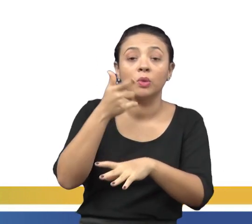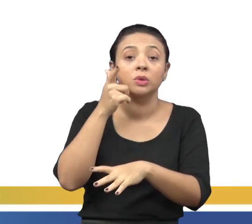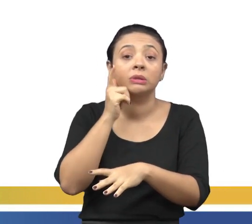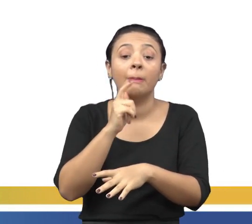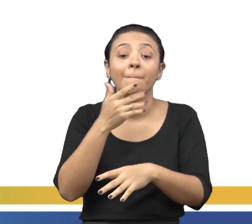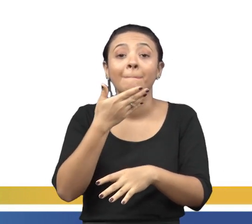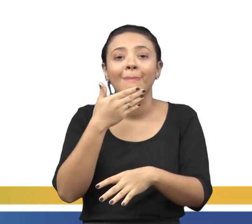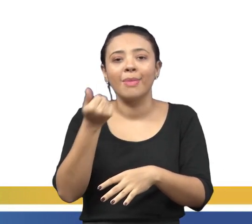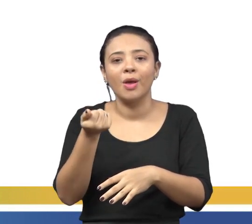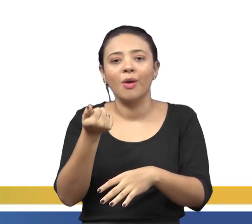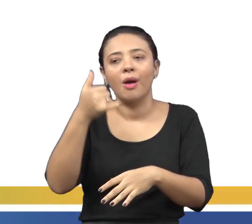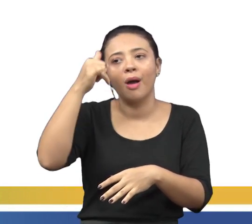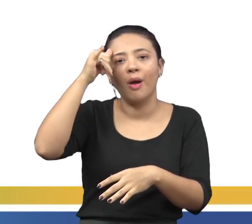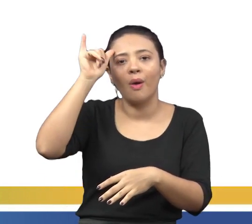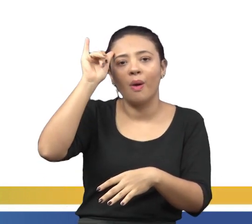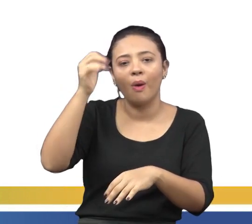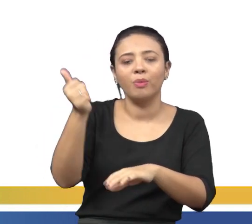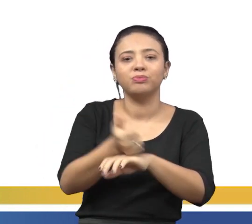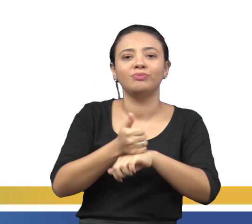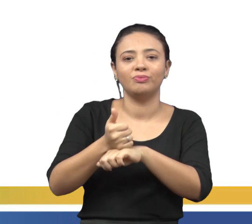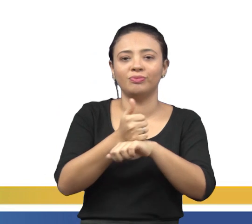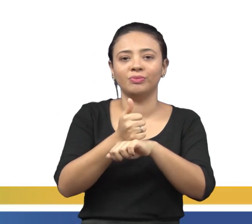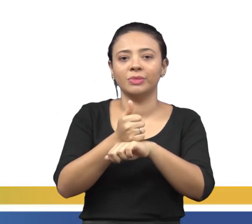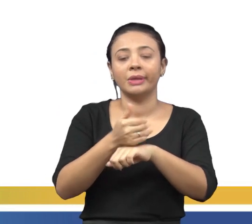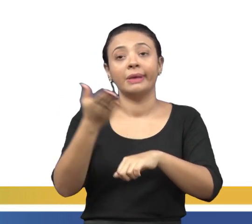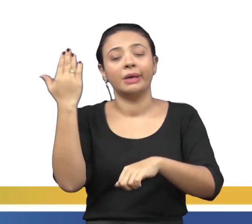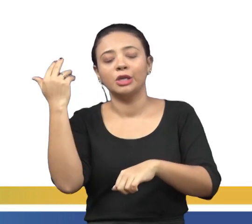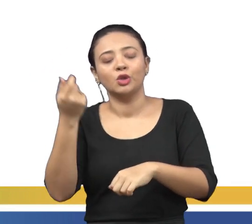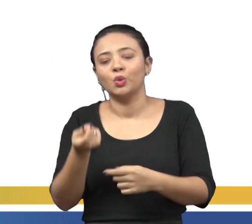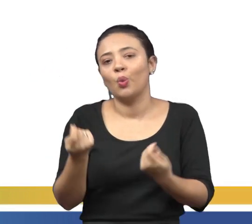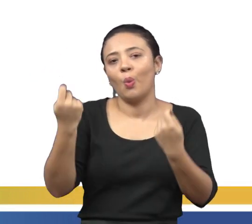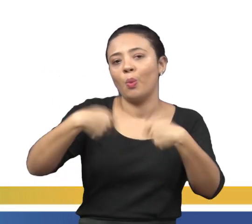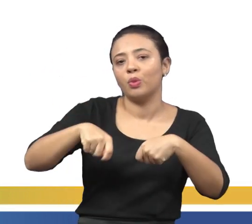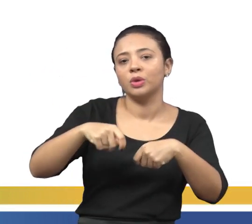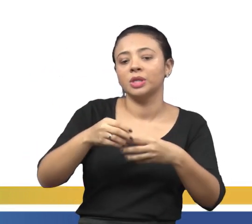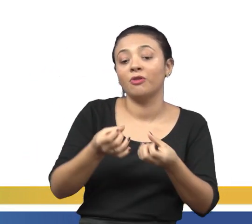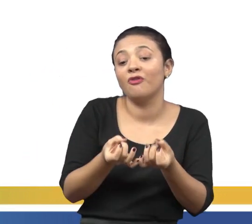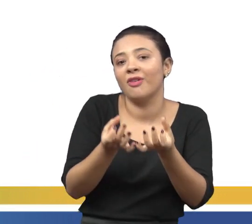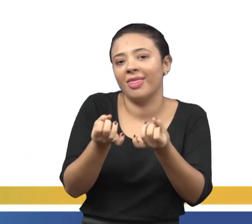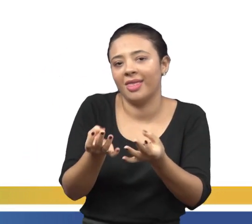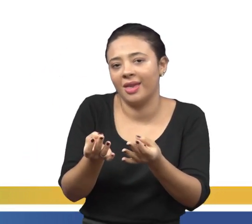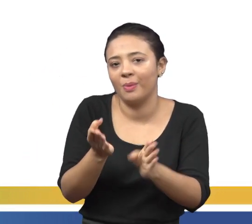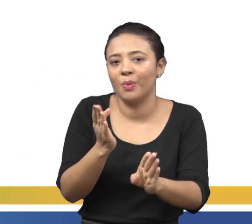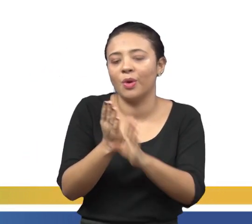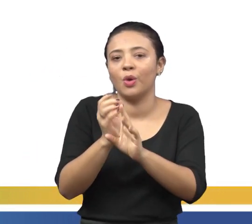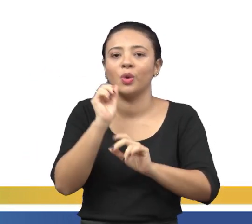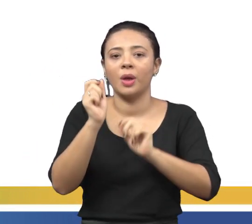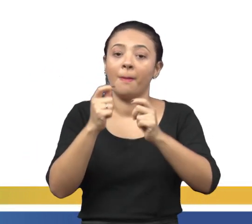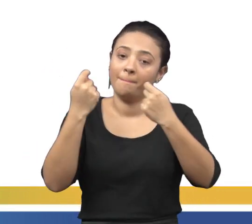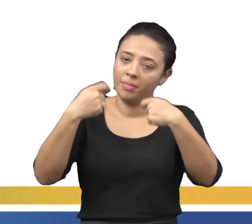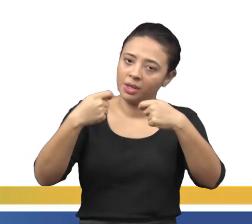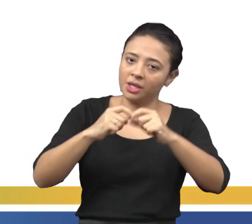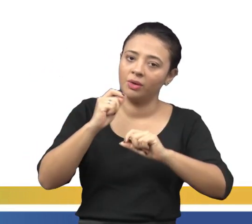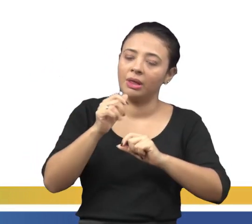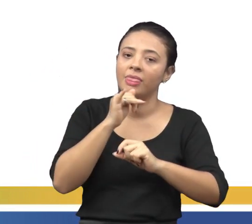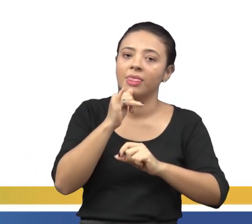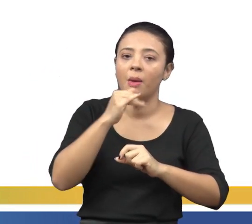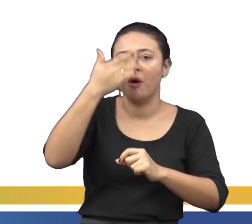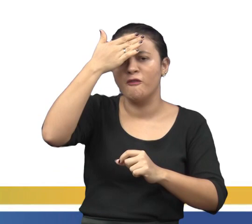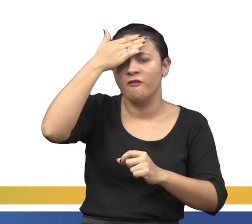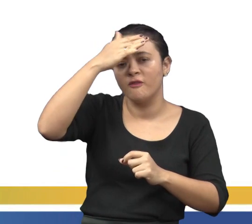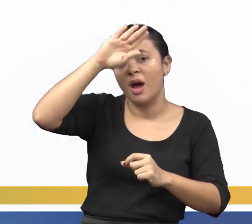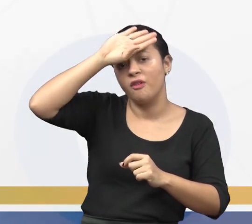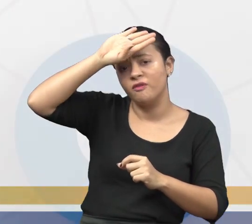Que impediam a sua colocação no mercado internacional, por causa das barreiras sanitárias, como combate à febre aftosa. A